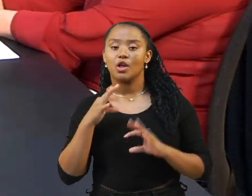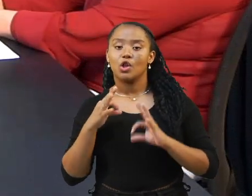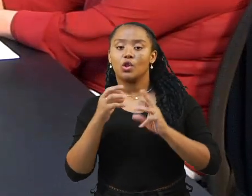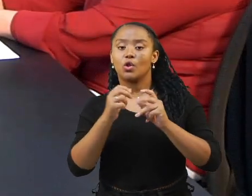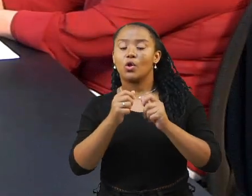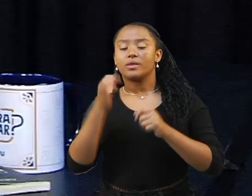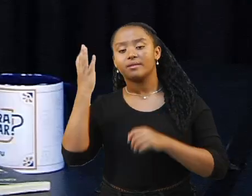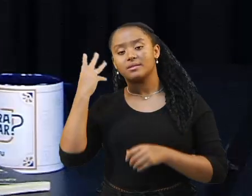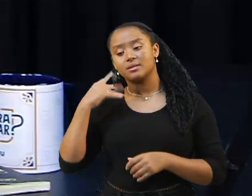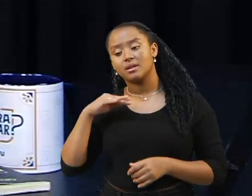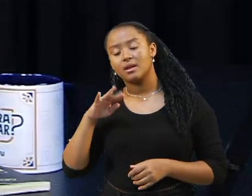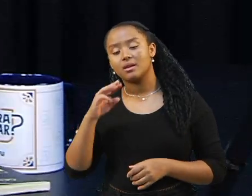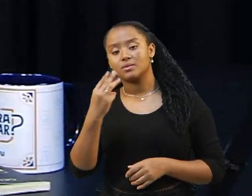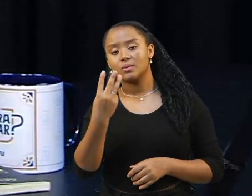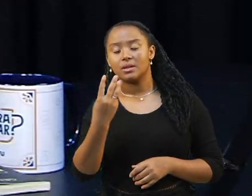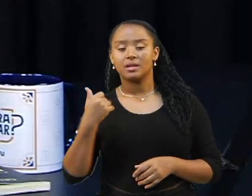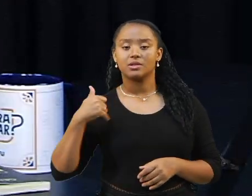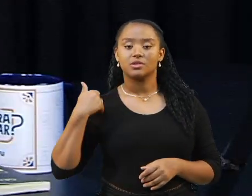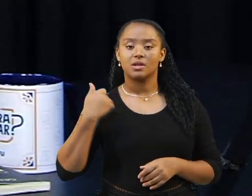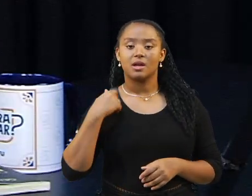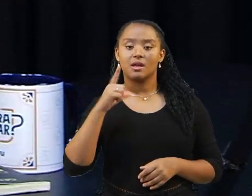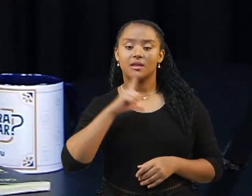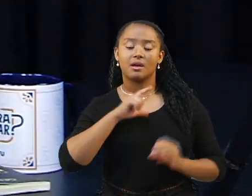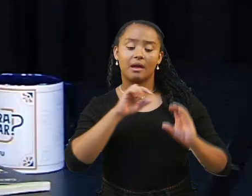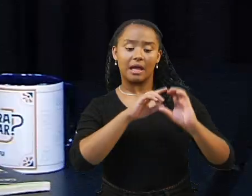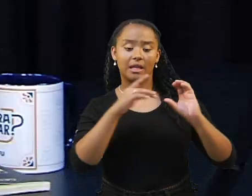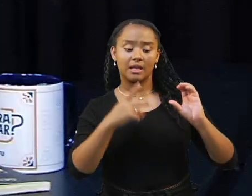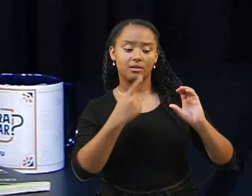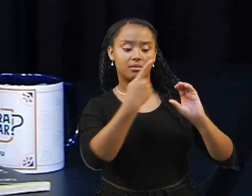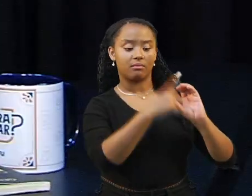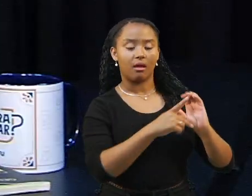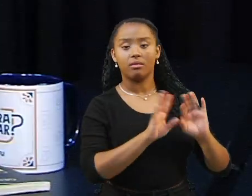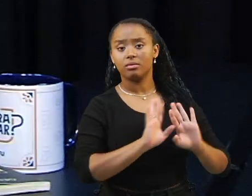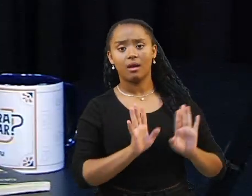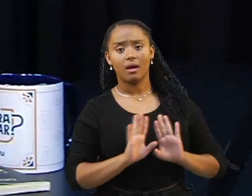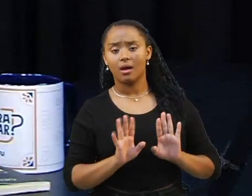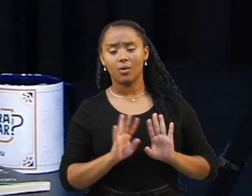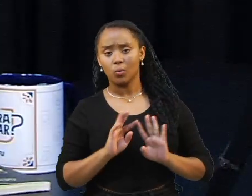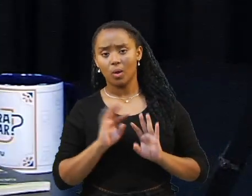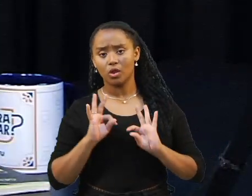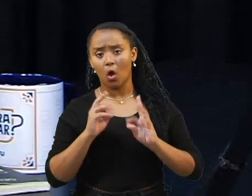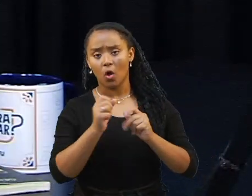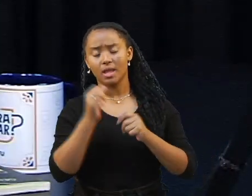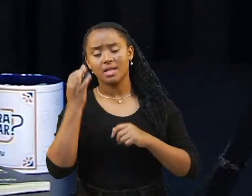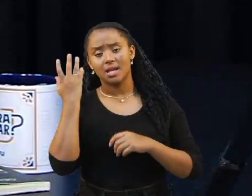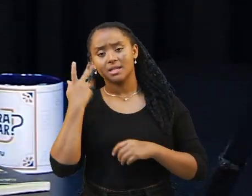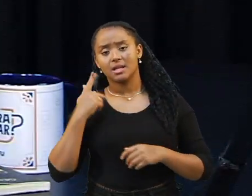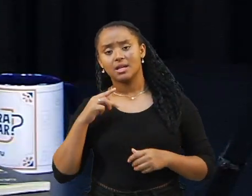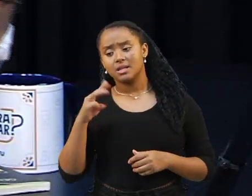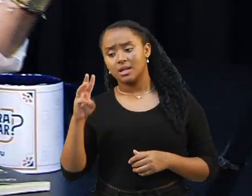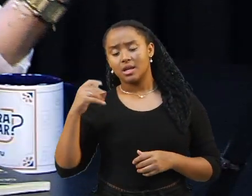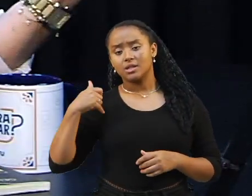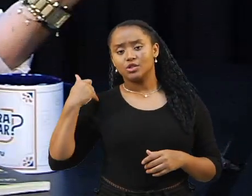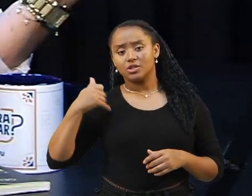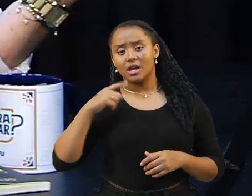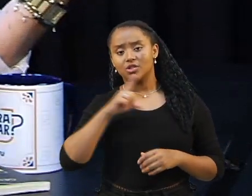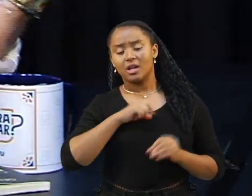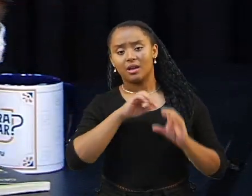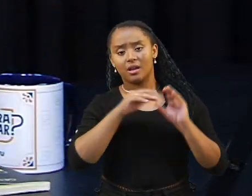crianças com 3 anos têm essas características. Não são todas. As que moram em regiões